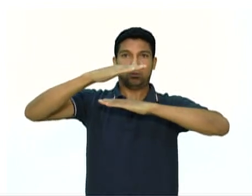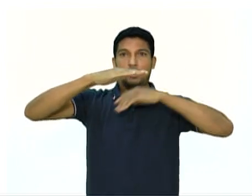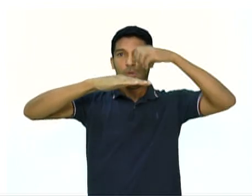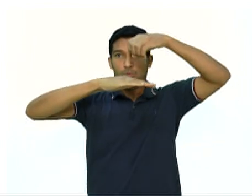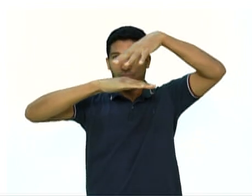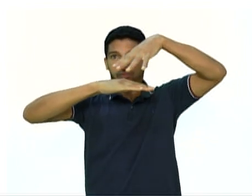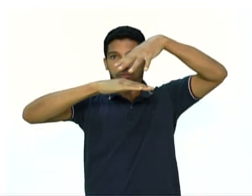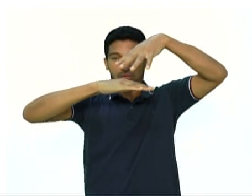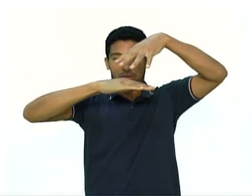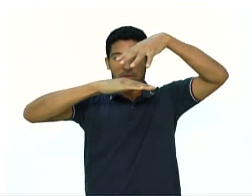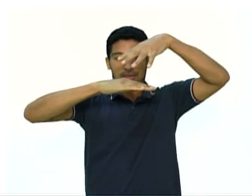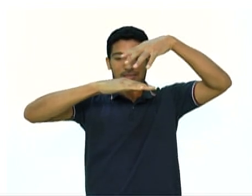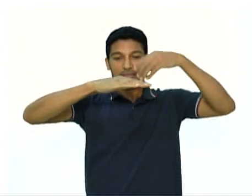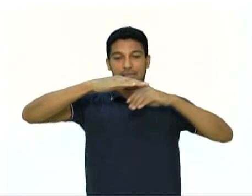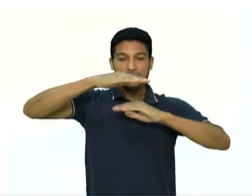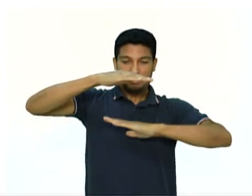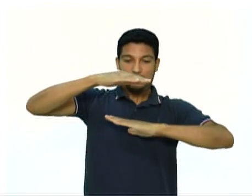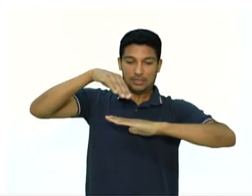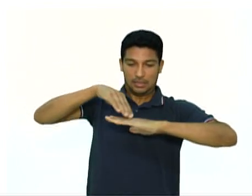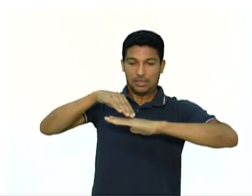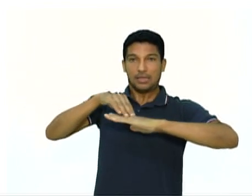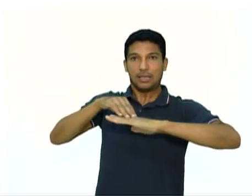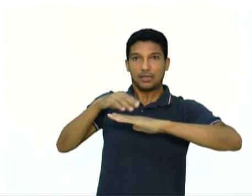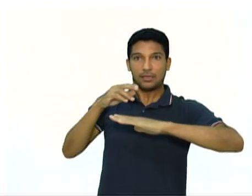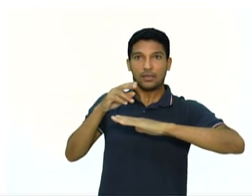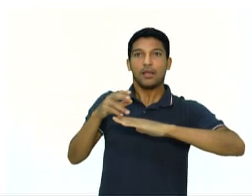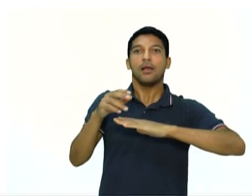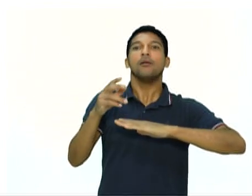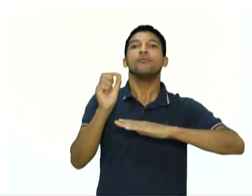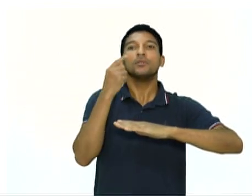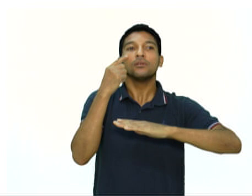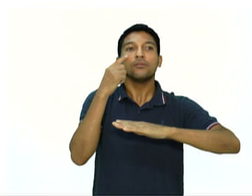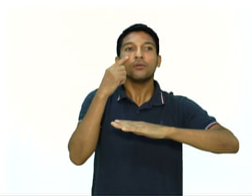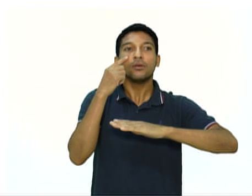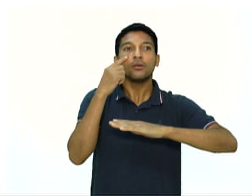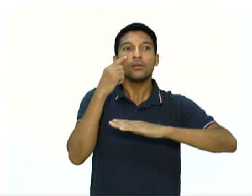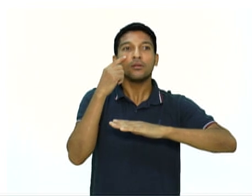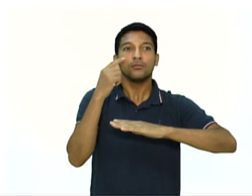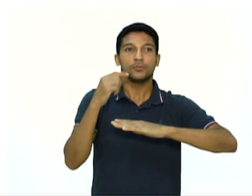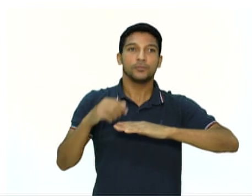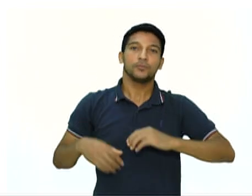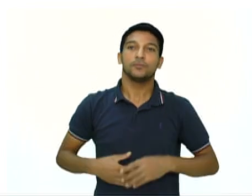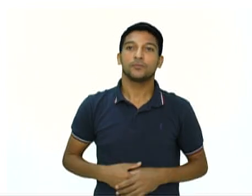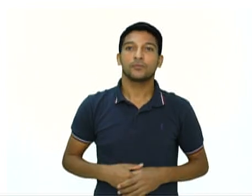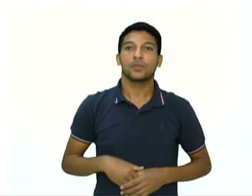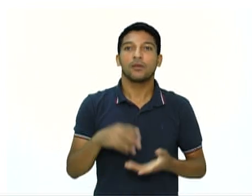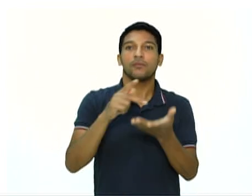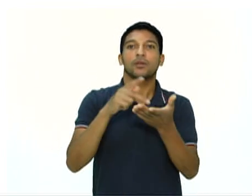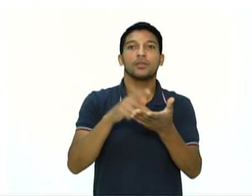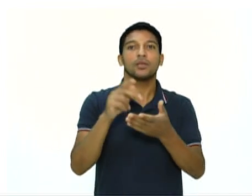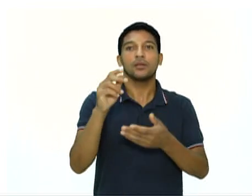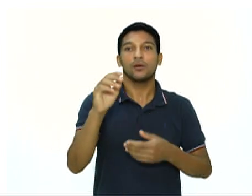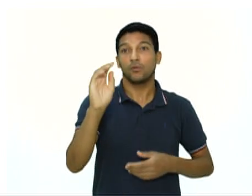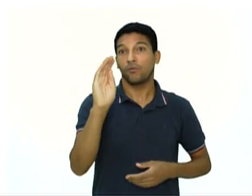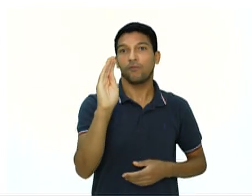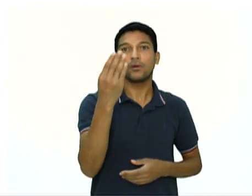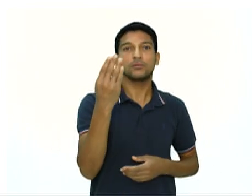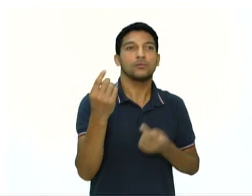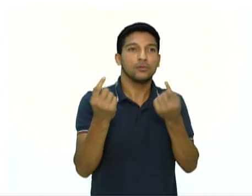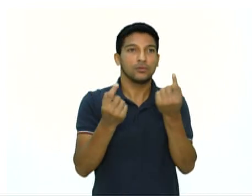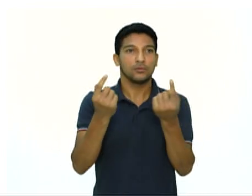de reta, verdadeira ou falsa? Vou esperar que vocês aí tentem pensar um